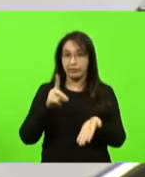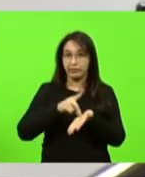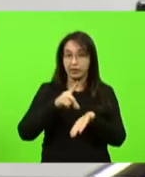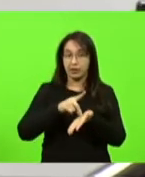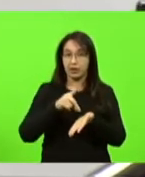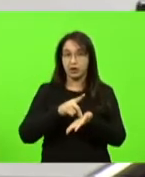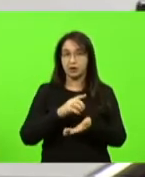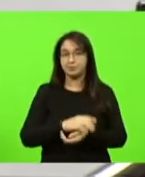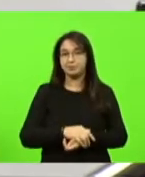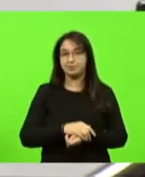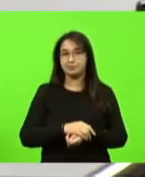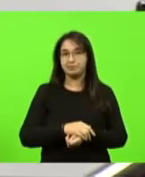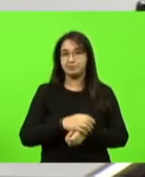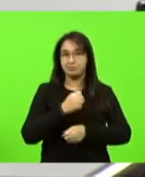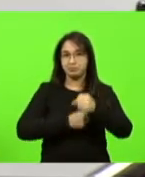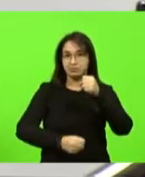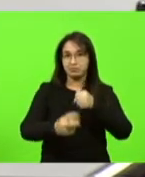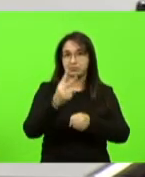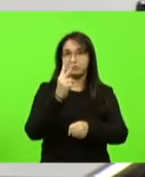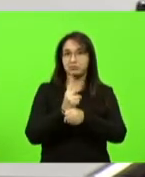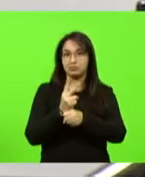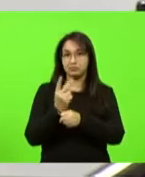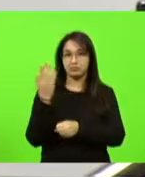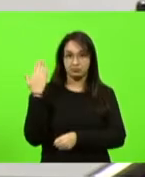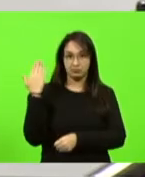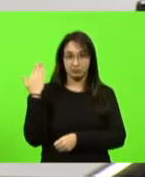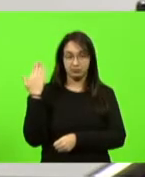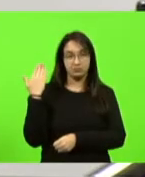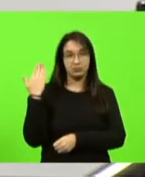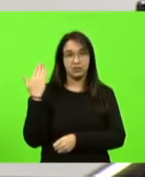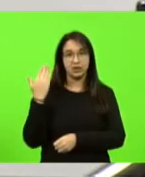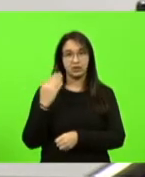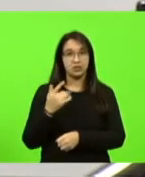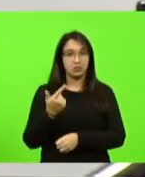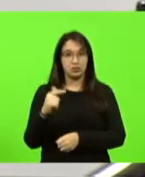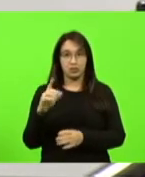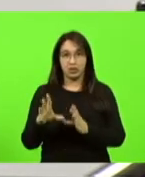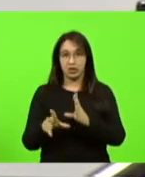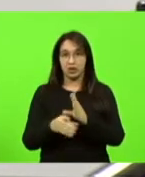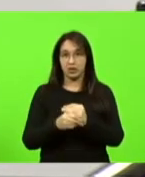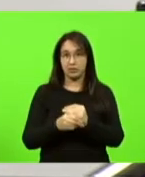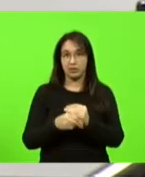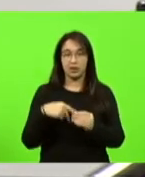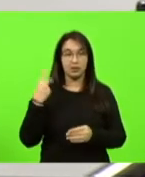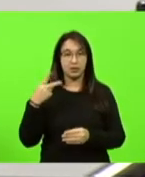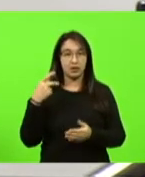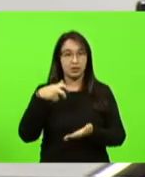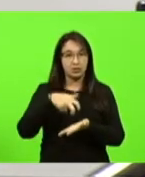Há 2 anos atrás, ainda não tinha a emenda parlamentar impositiva